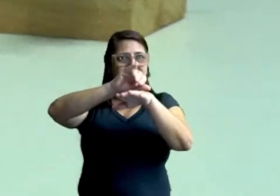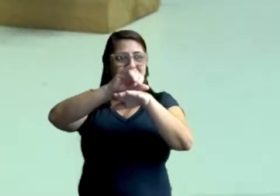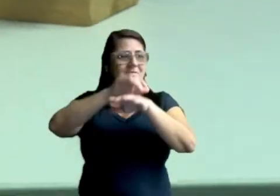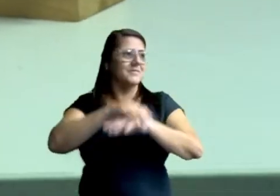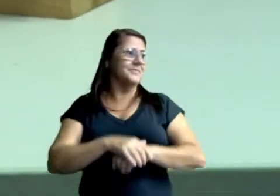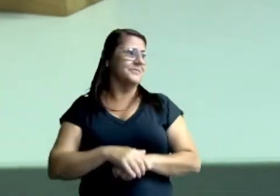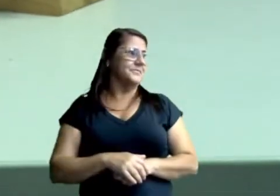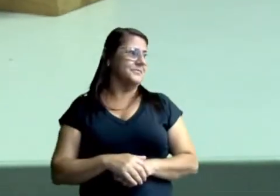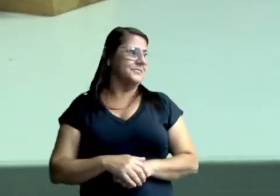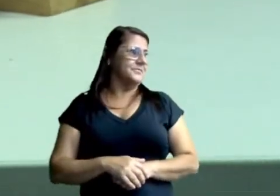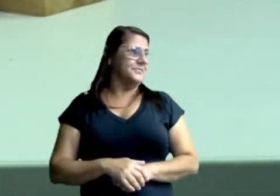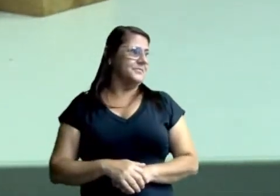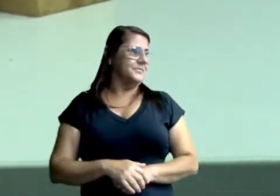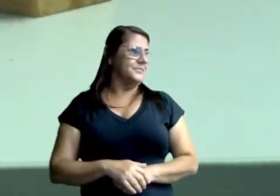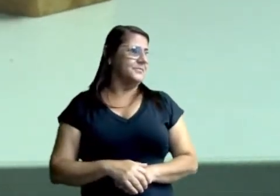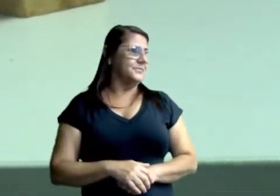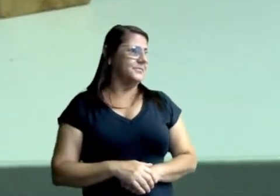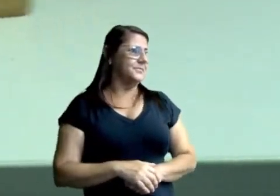verem. Tá?